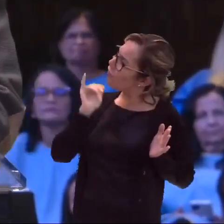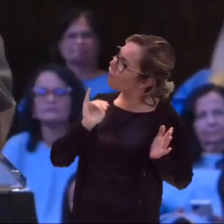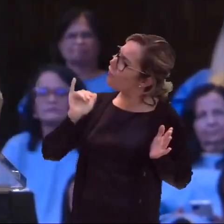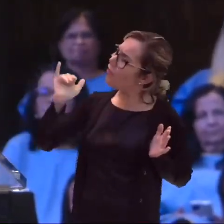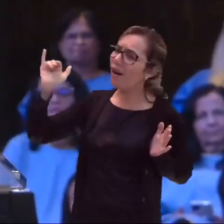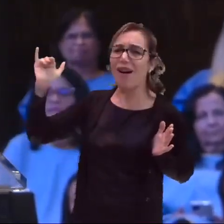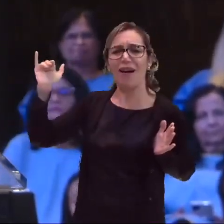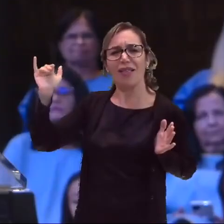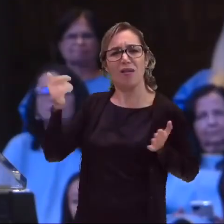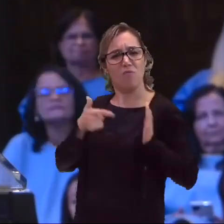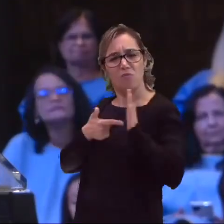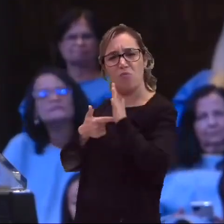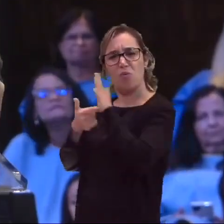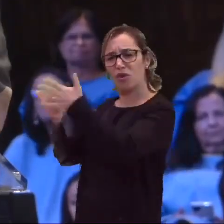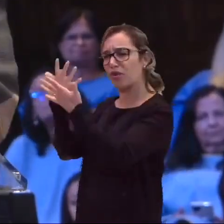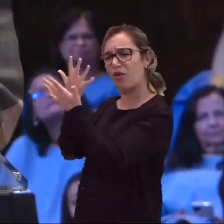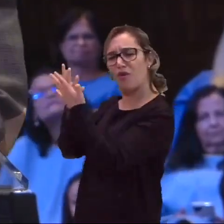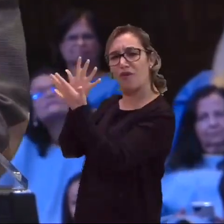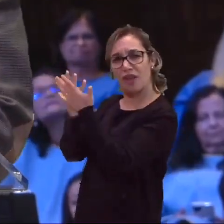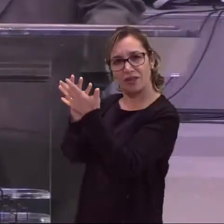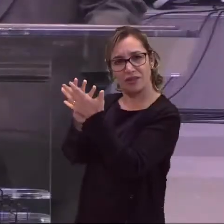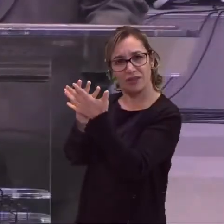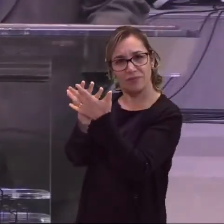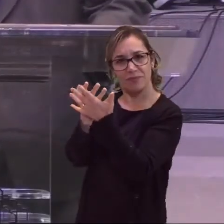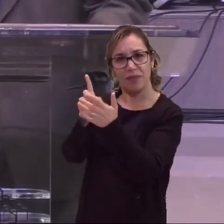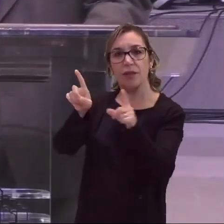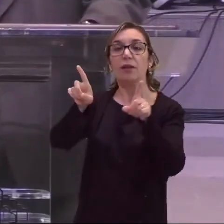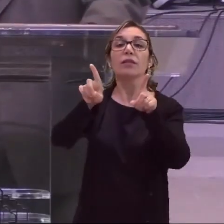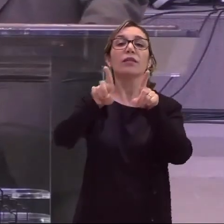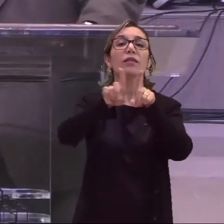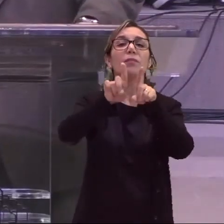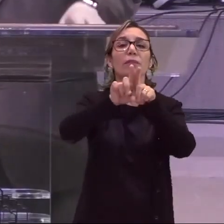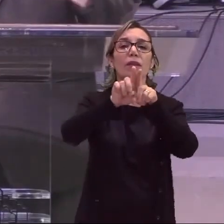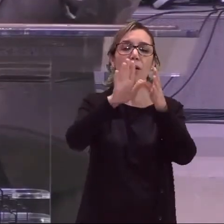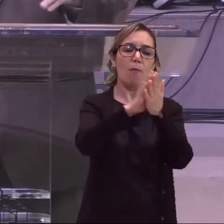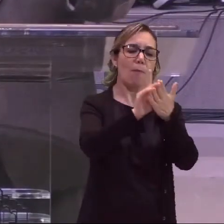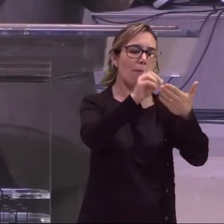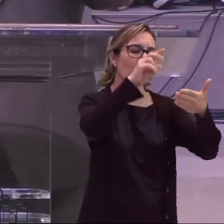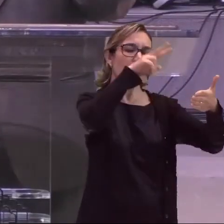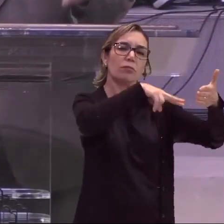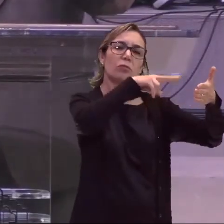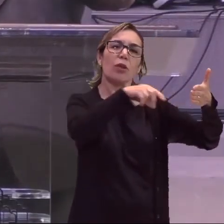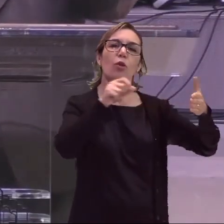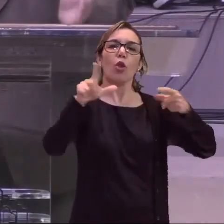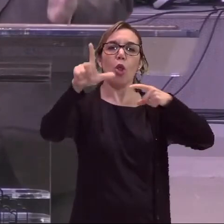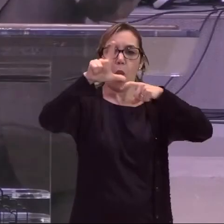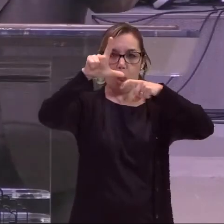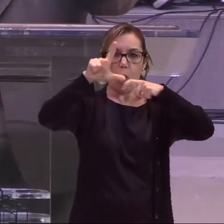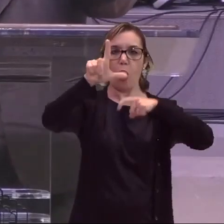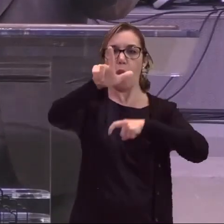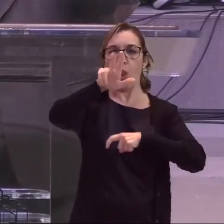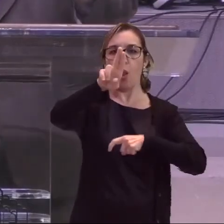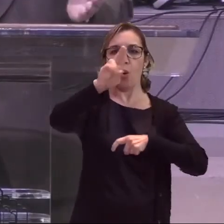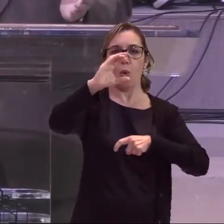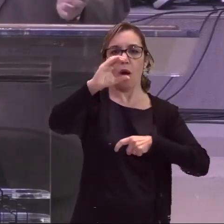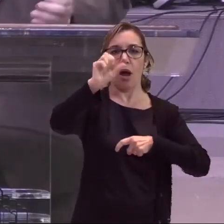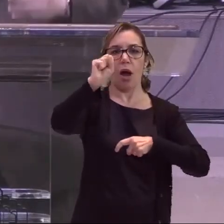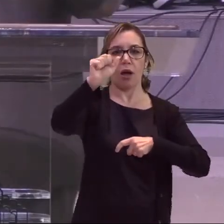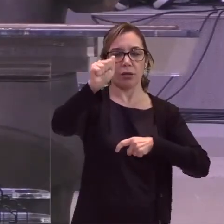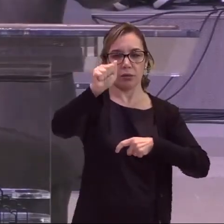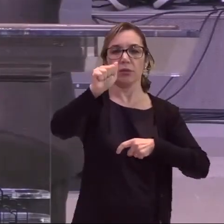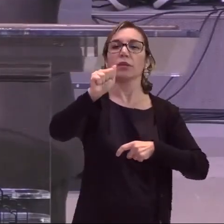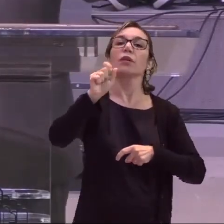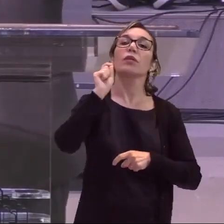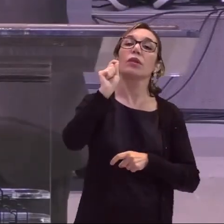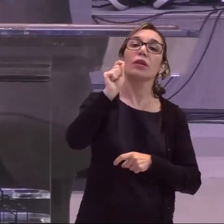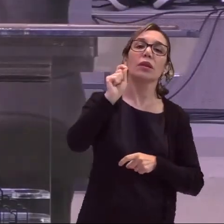11:13 se vocês apesar de serem maus sabem dar boas coisas aos seus filhos